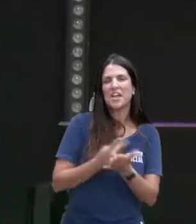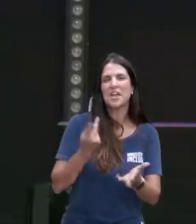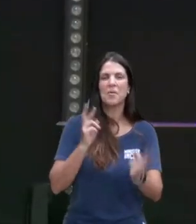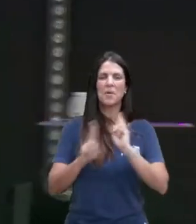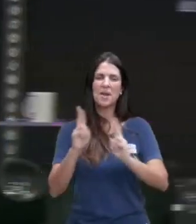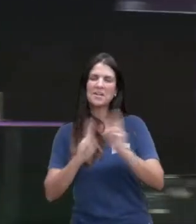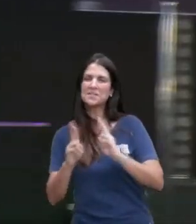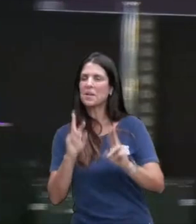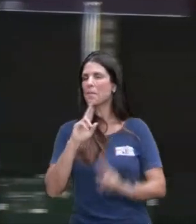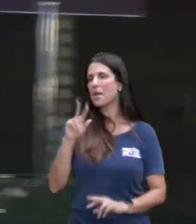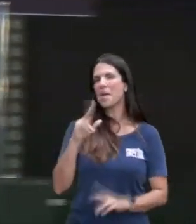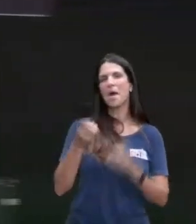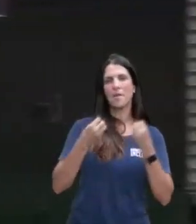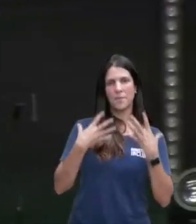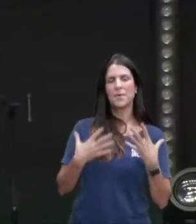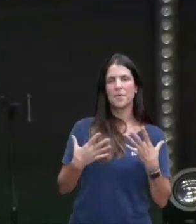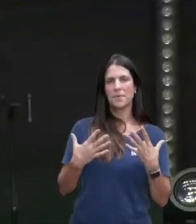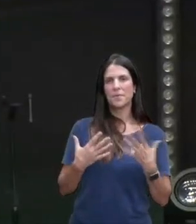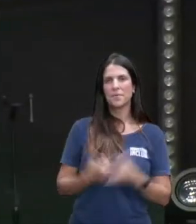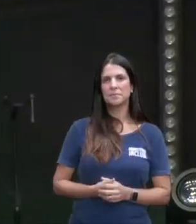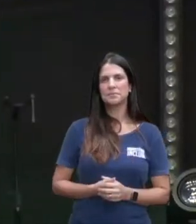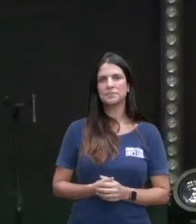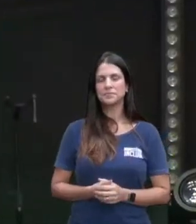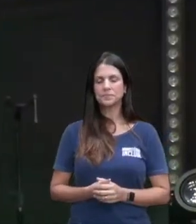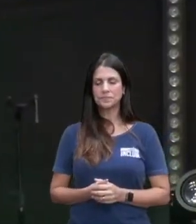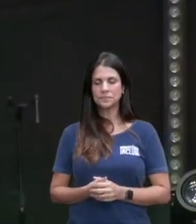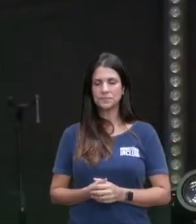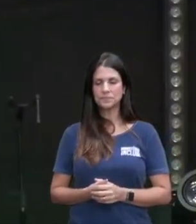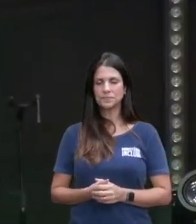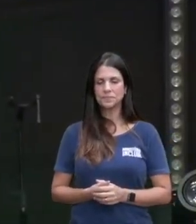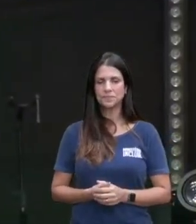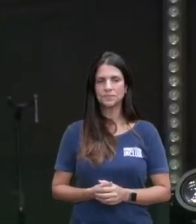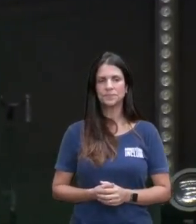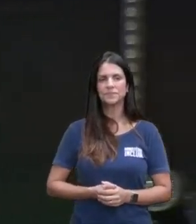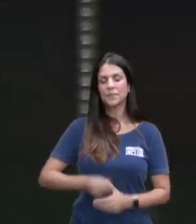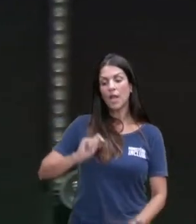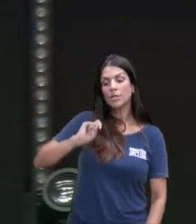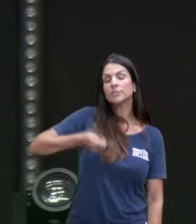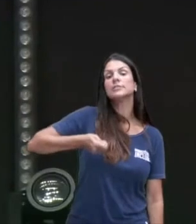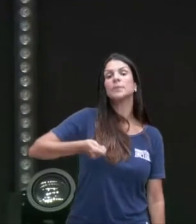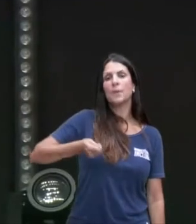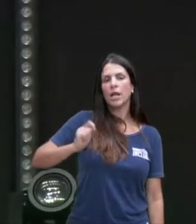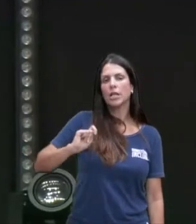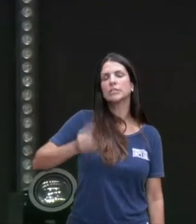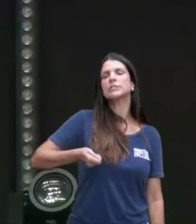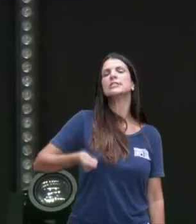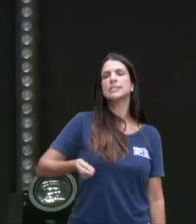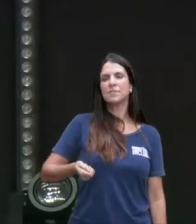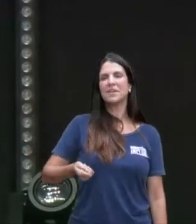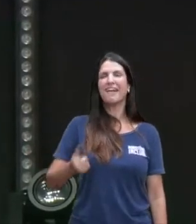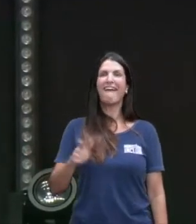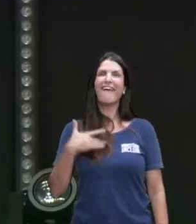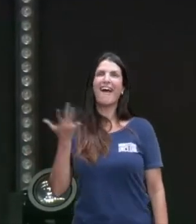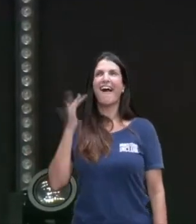disciplinado e a gente não foi desfilar tem que ser mesmo mas não foi com amor e a gente se sentiu